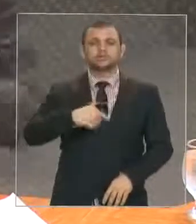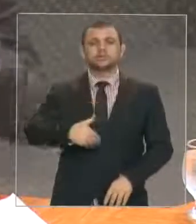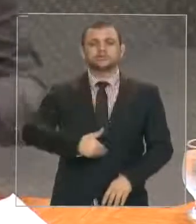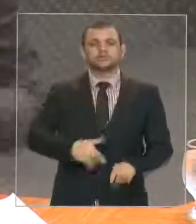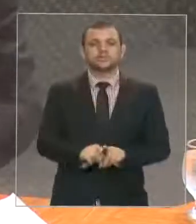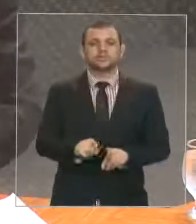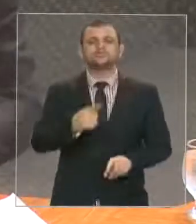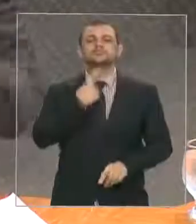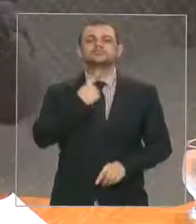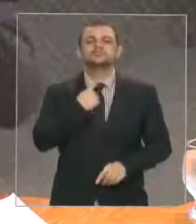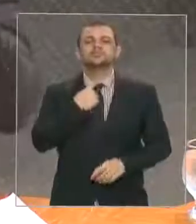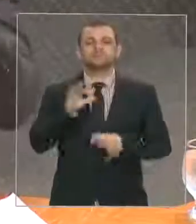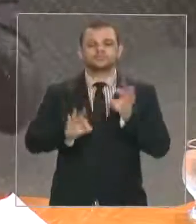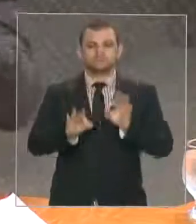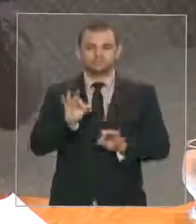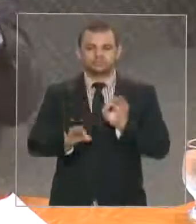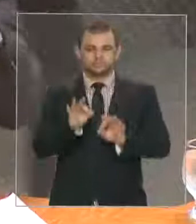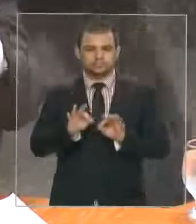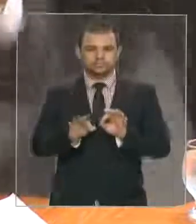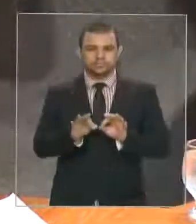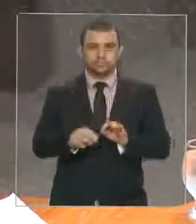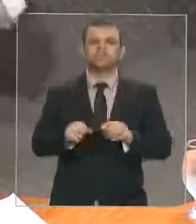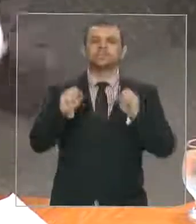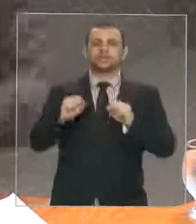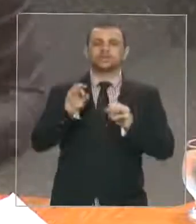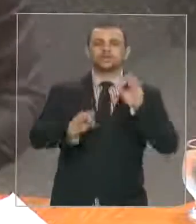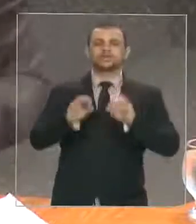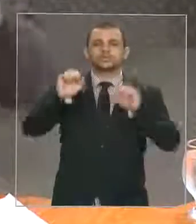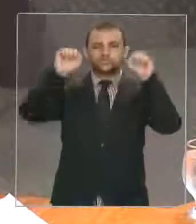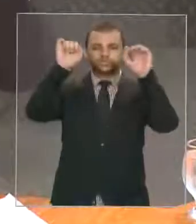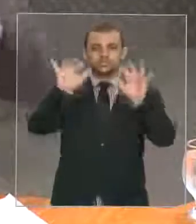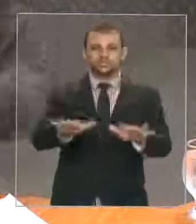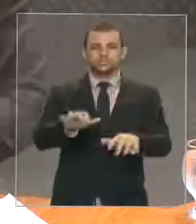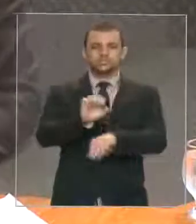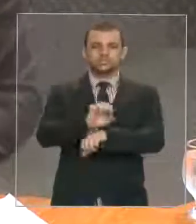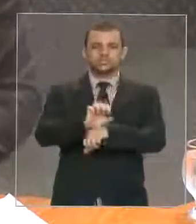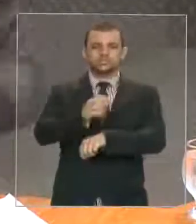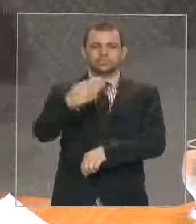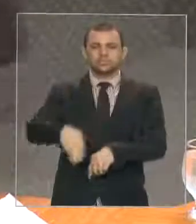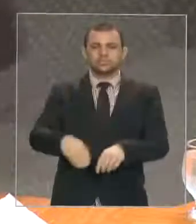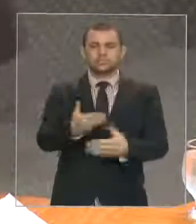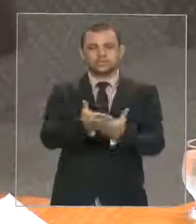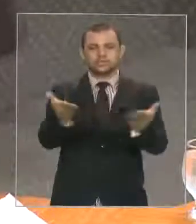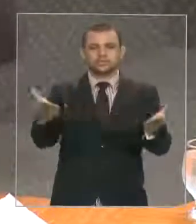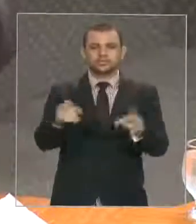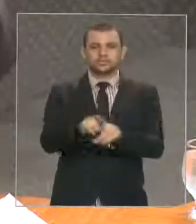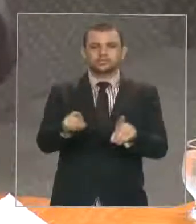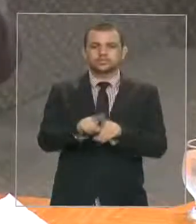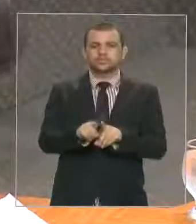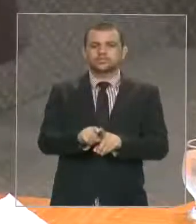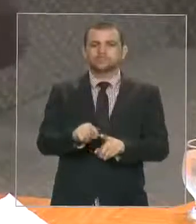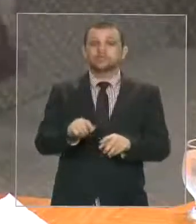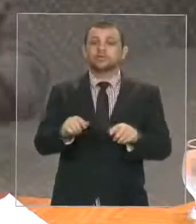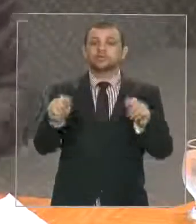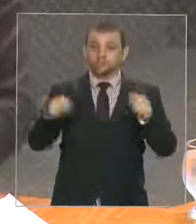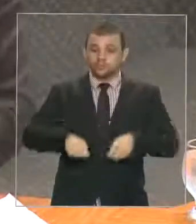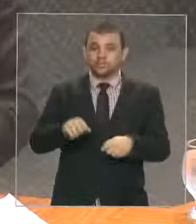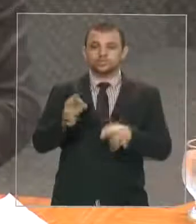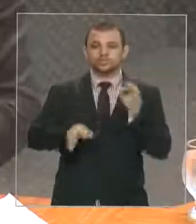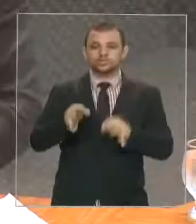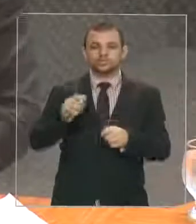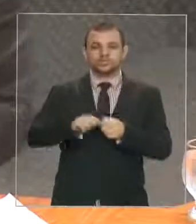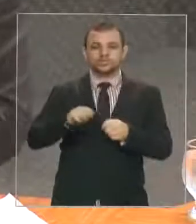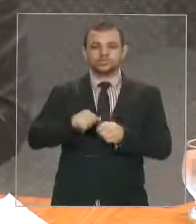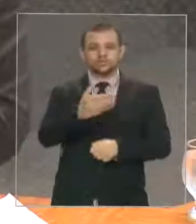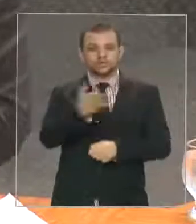sede de justiça. Que a justiça possa pairar sobre o Estado do Maranhão, sobre vocês, e que seja feita justiça, e que vocês possam